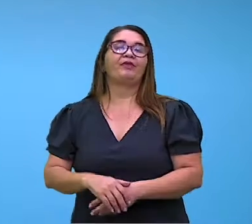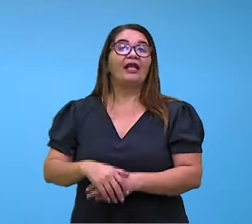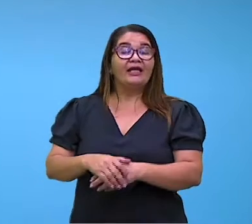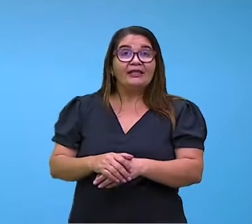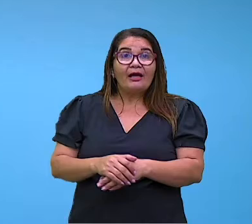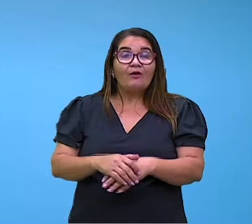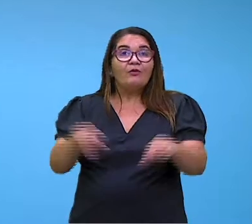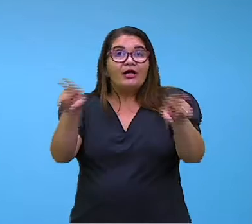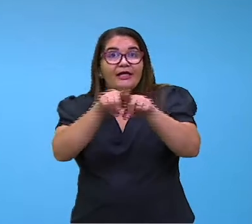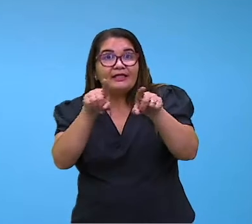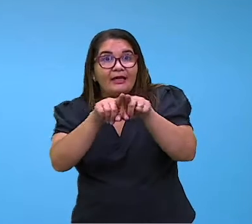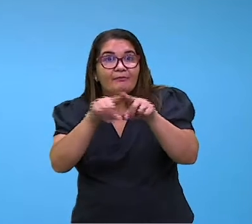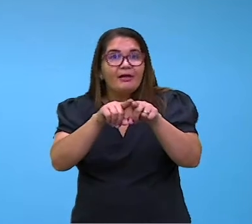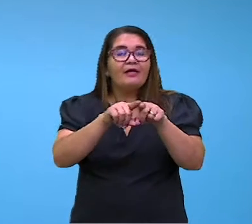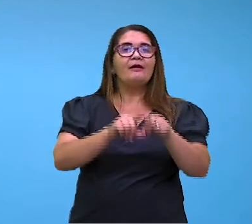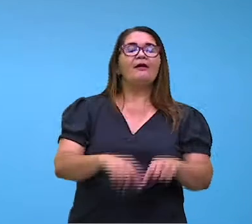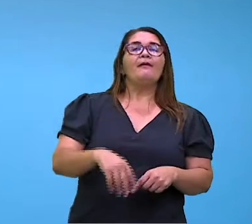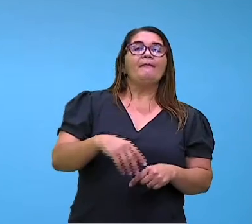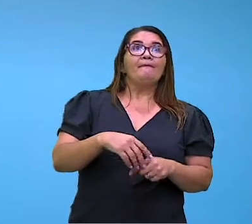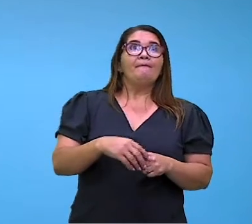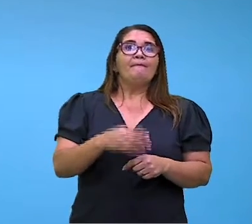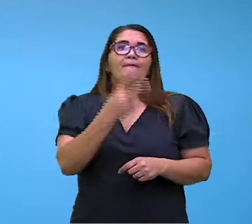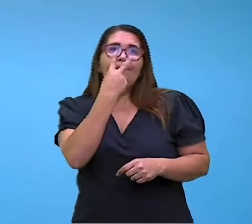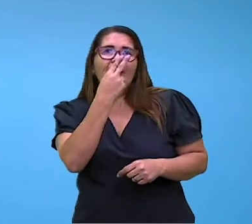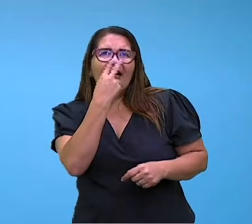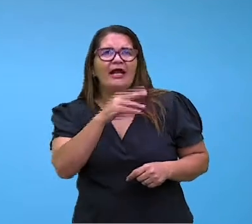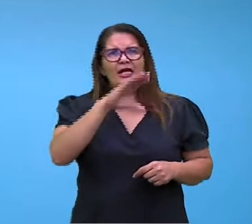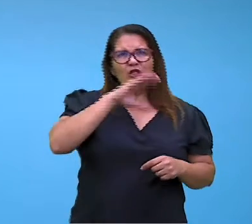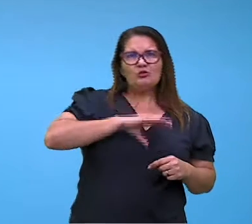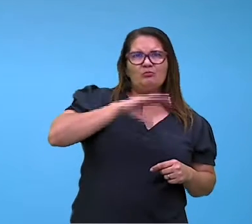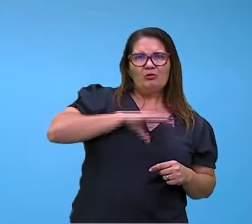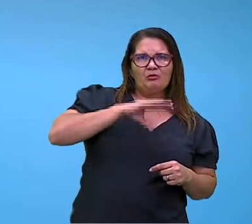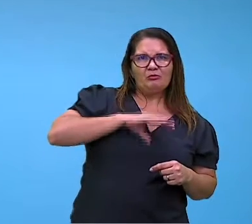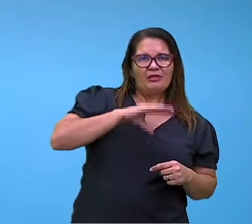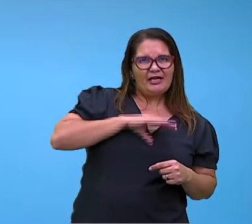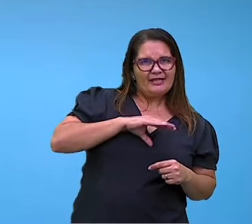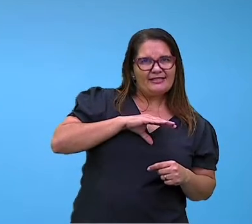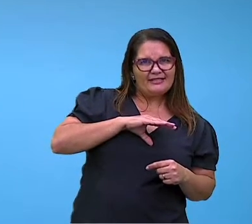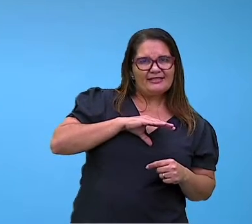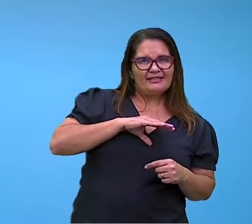Beef, carne de vaca, não só o beef que a gente tem.